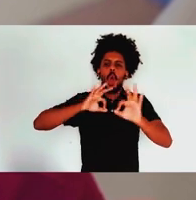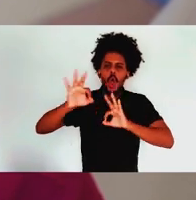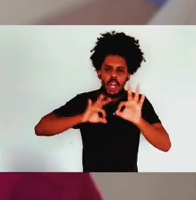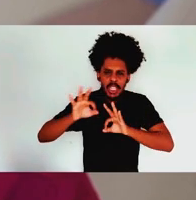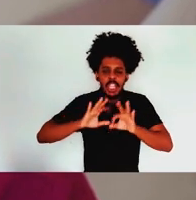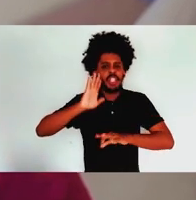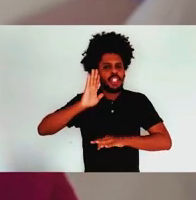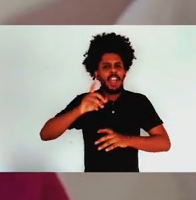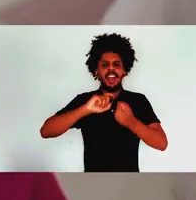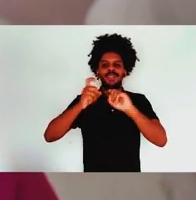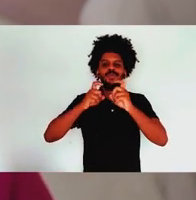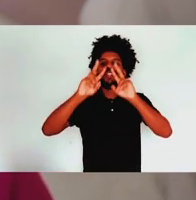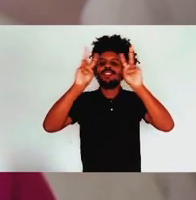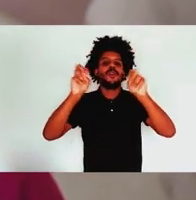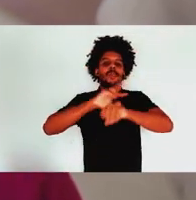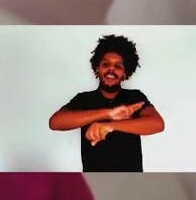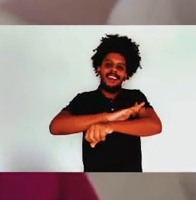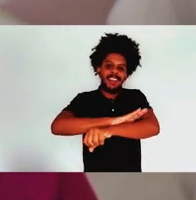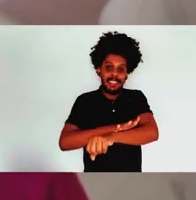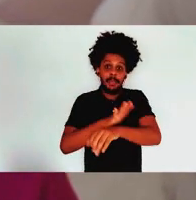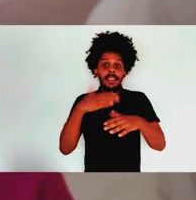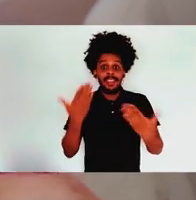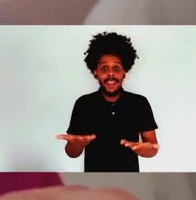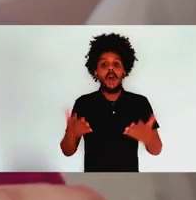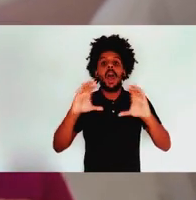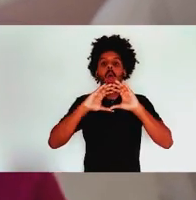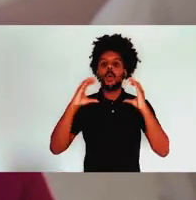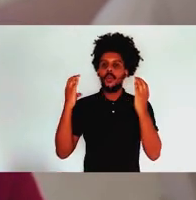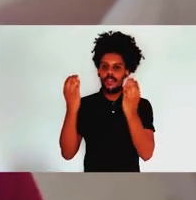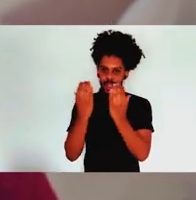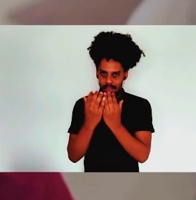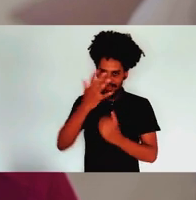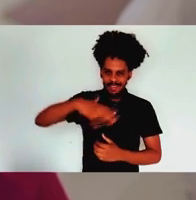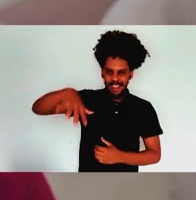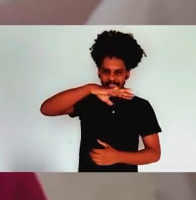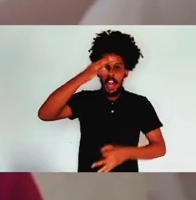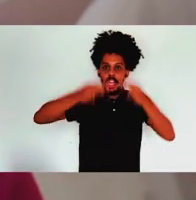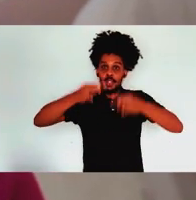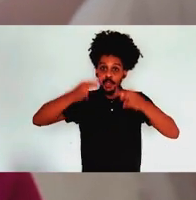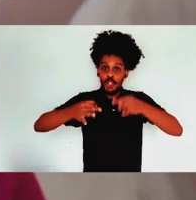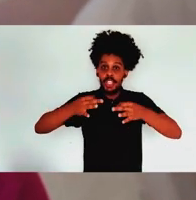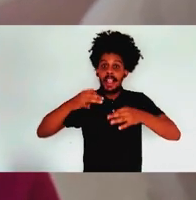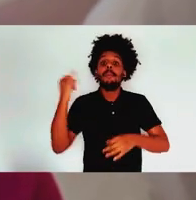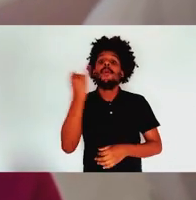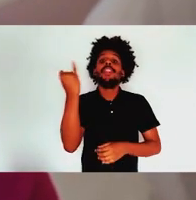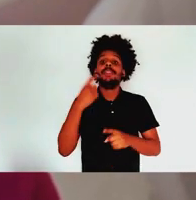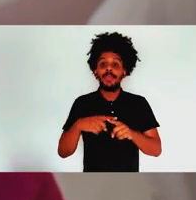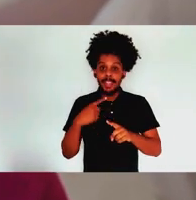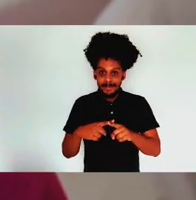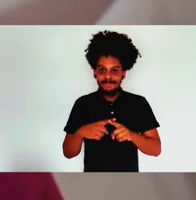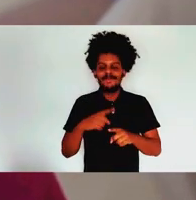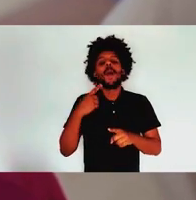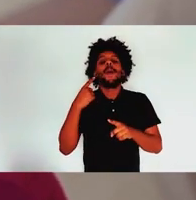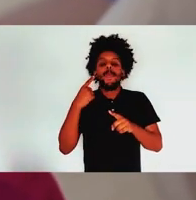diversas organizações sociais. A conferência, ela trazendo aqui para o campo do direito, ela vai ser importante por quê? Porque ela